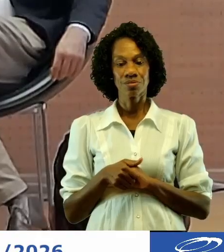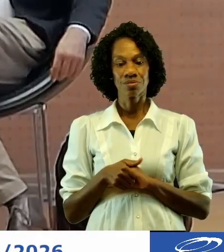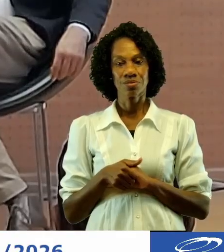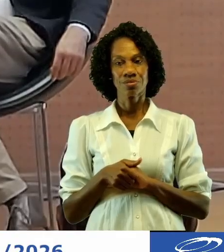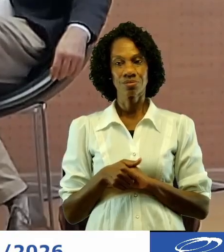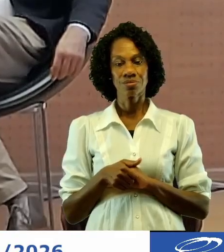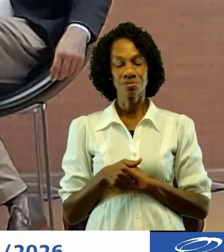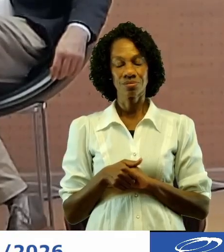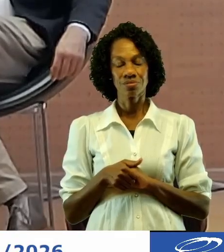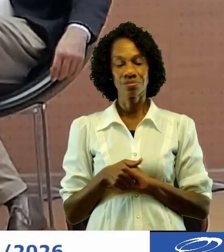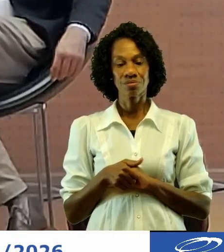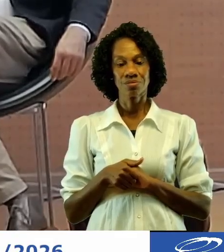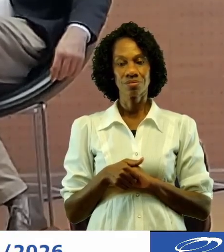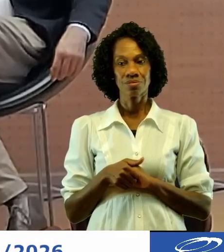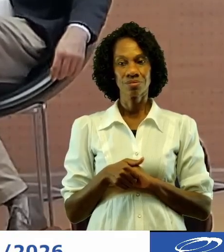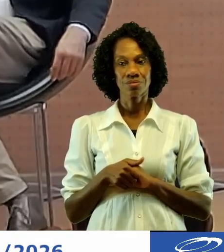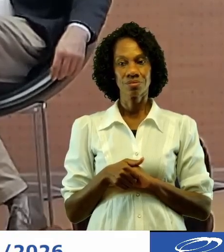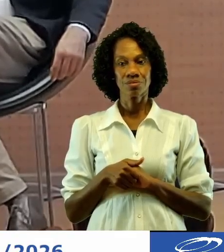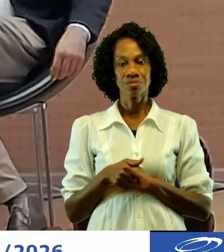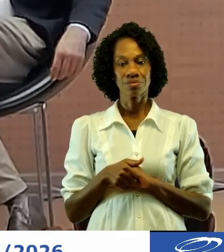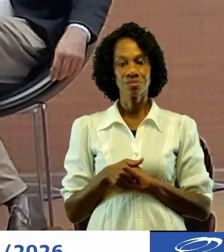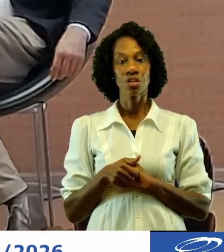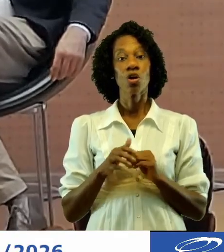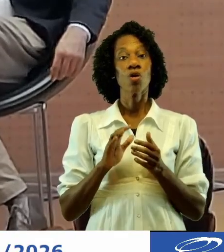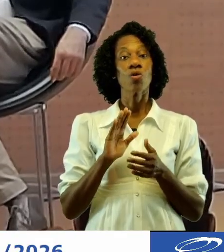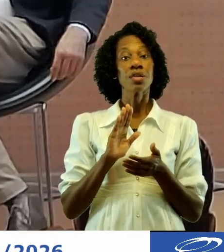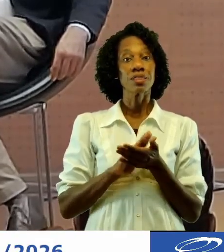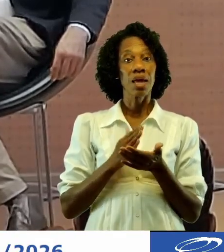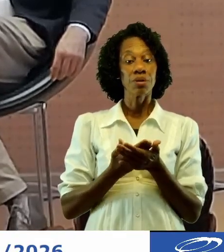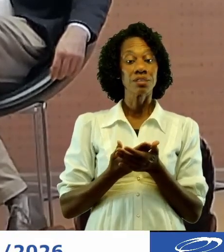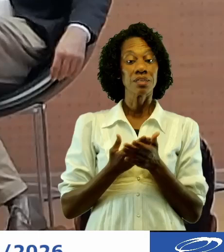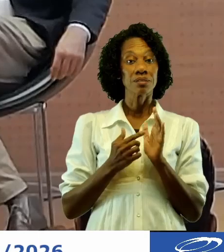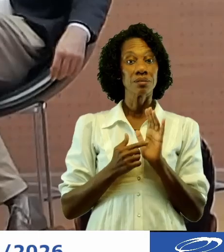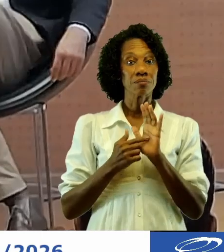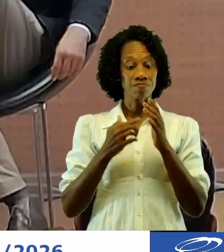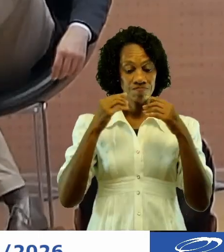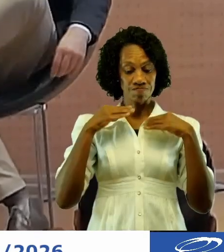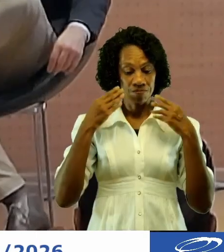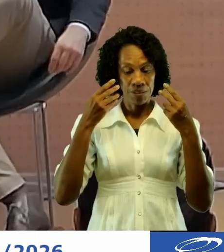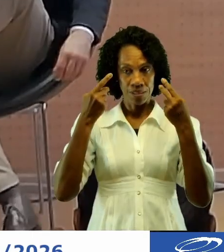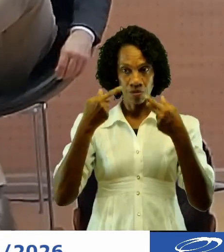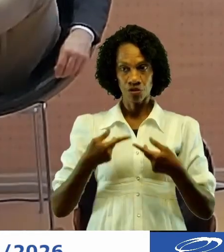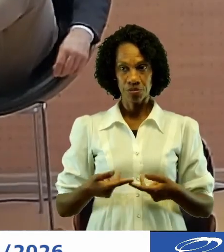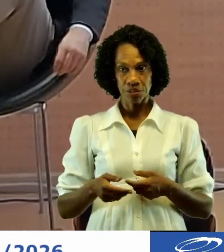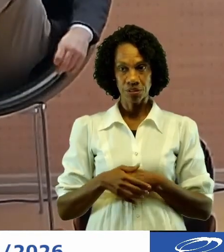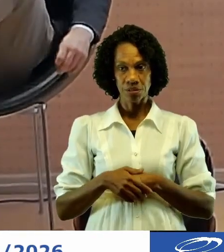the bridge between the bridge. Yeah. Perfect. Thank you.